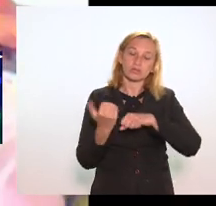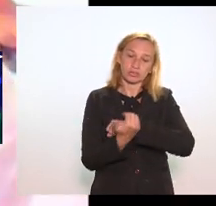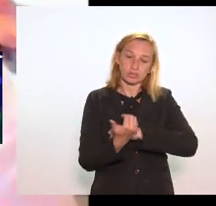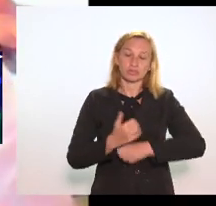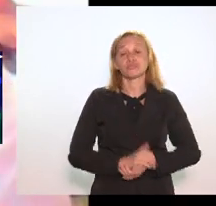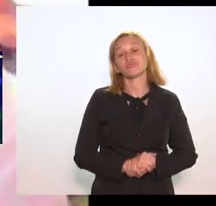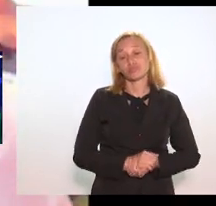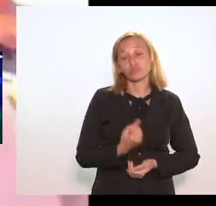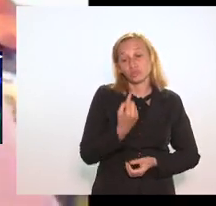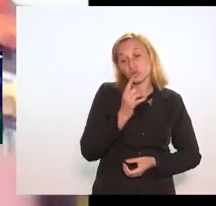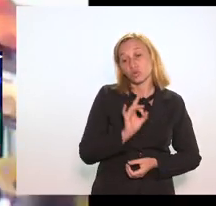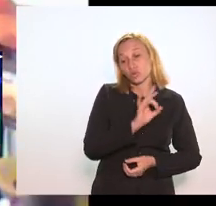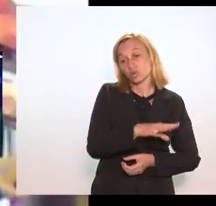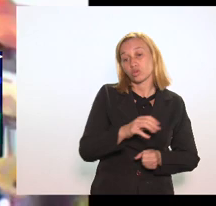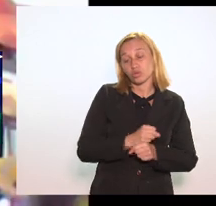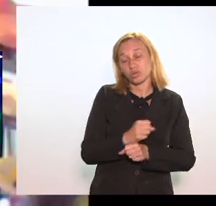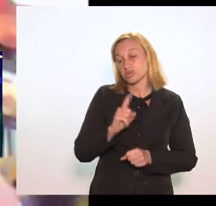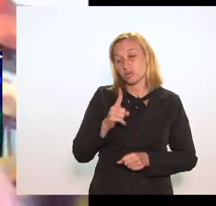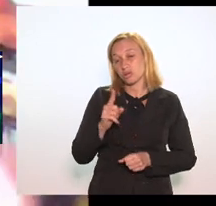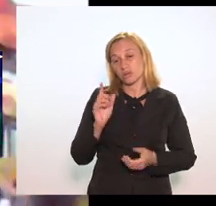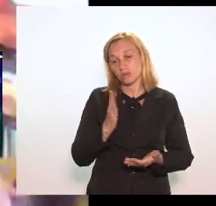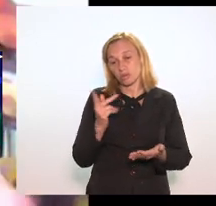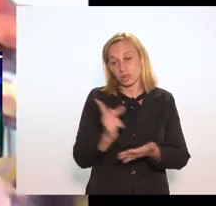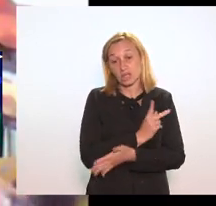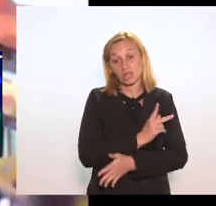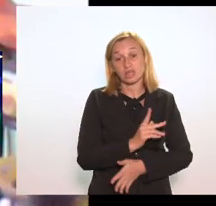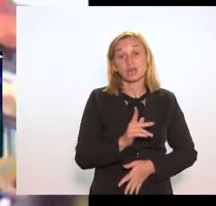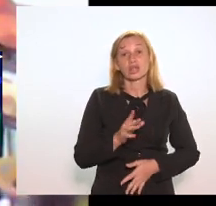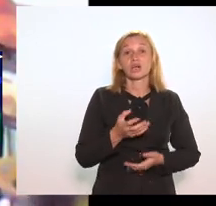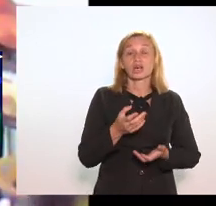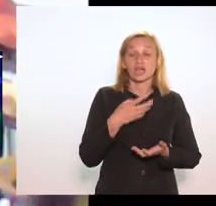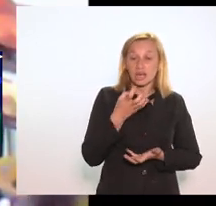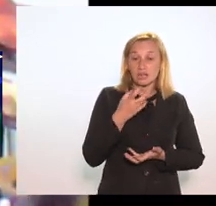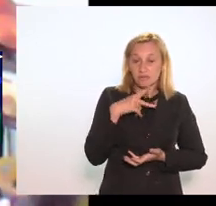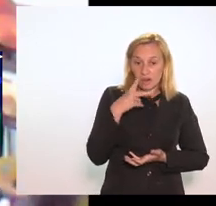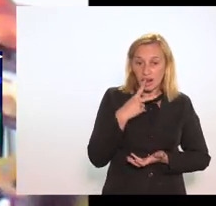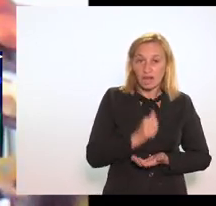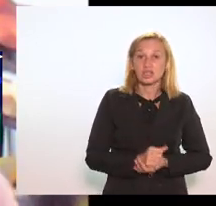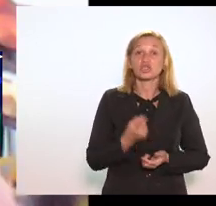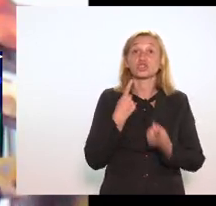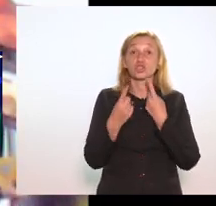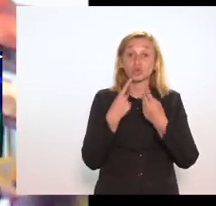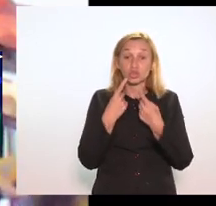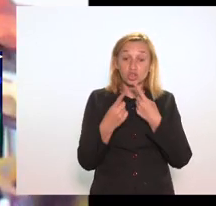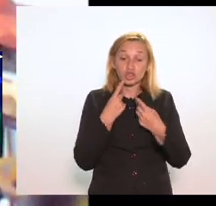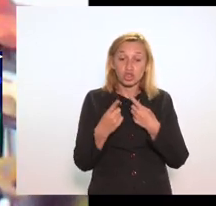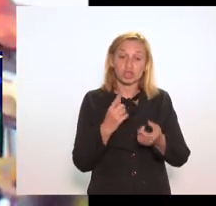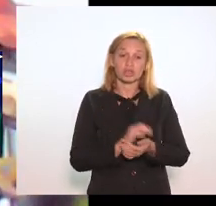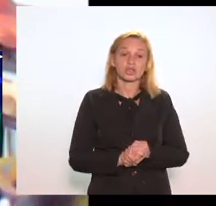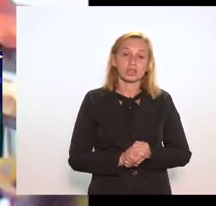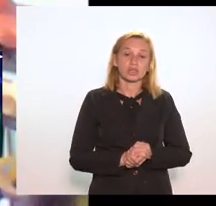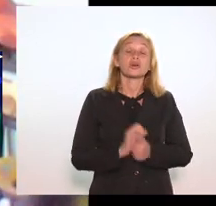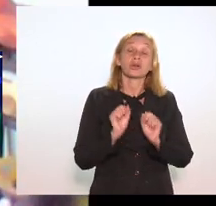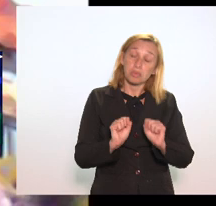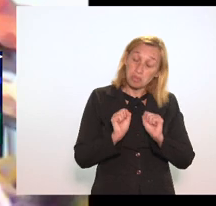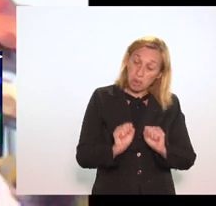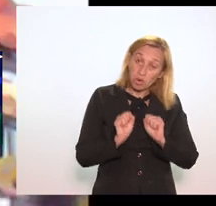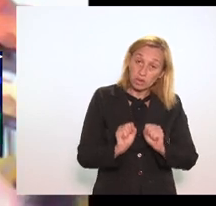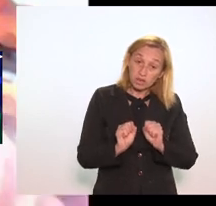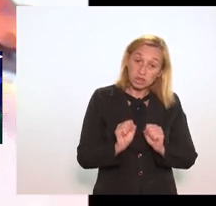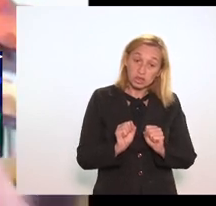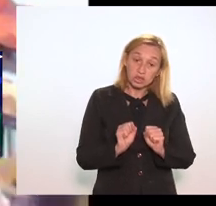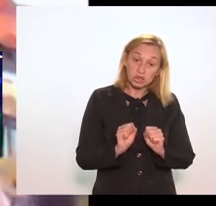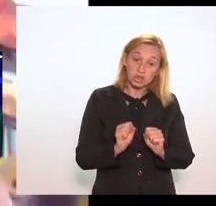e o único ano isso não aconteceu então é disso que a gente se trata nós estamos discutindo medidas que podem